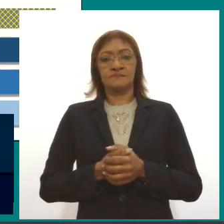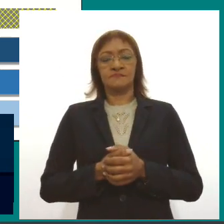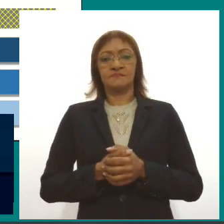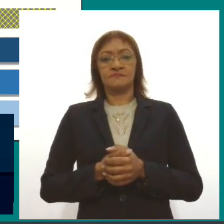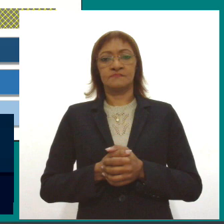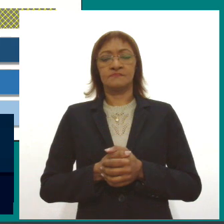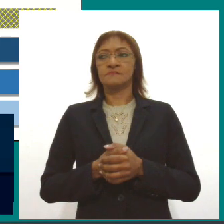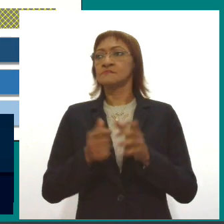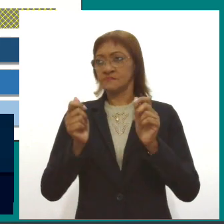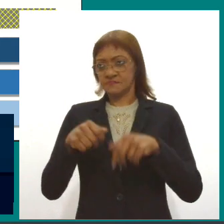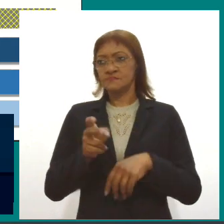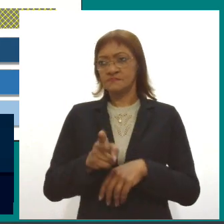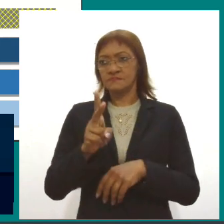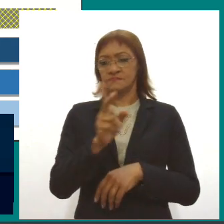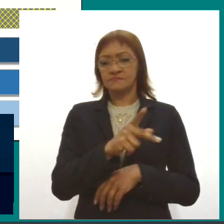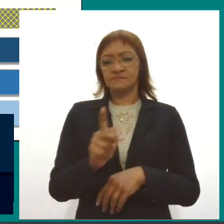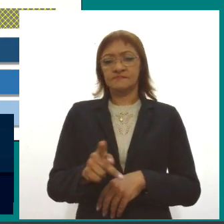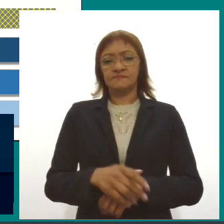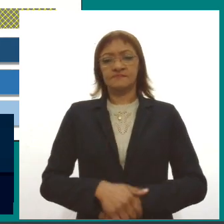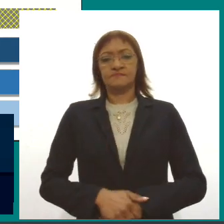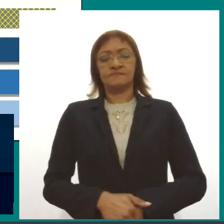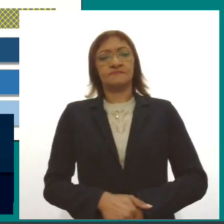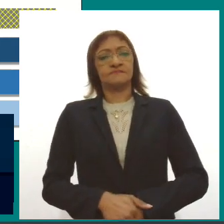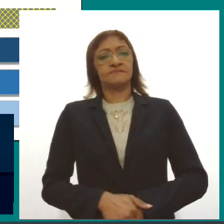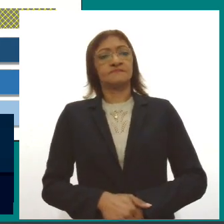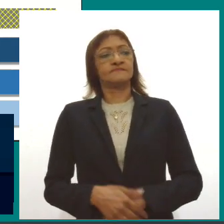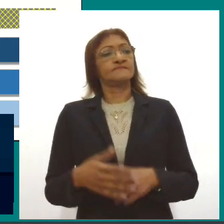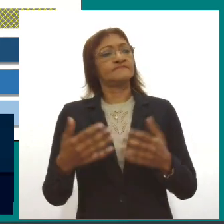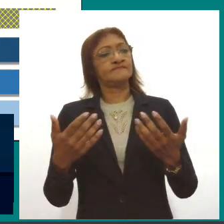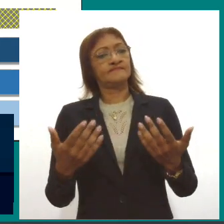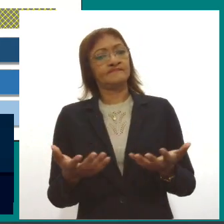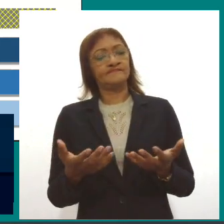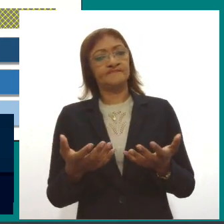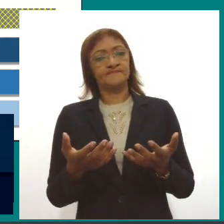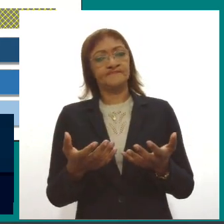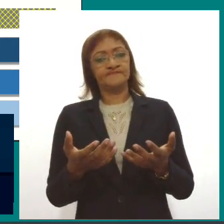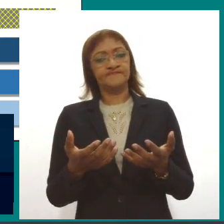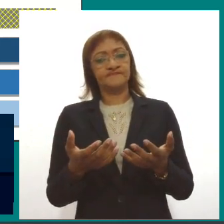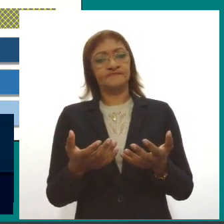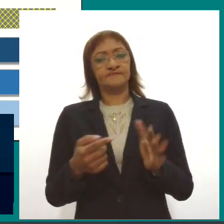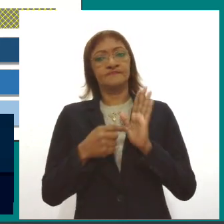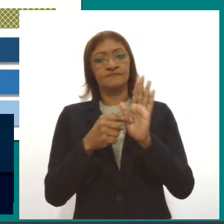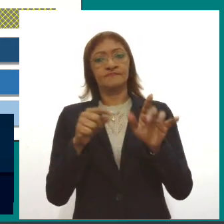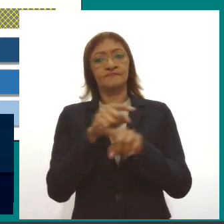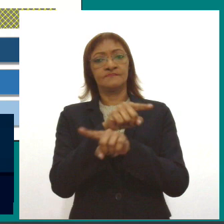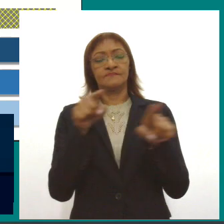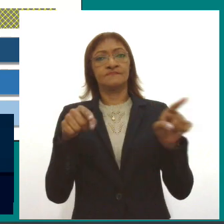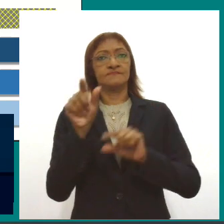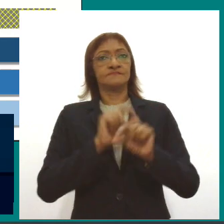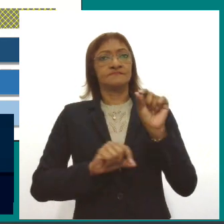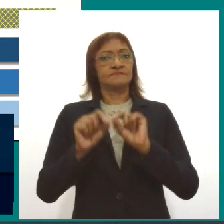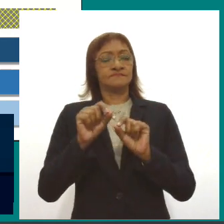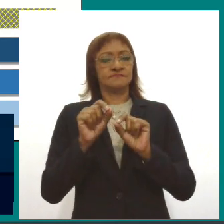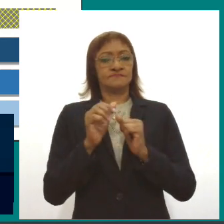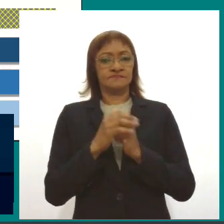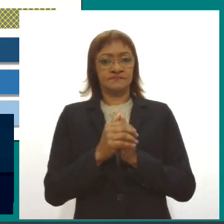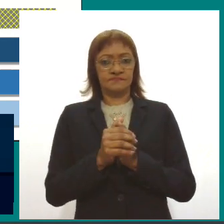Essa era a pode apresentação. continuar, professor, Tá pode bom. dar continuidade. Então, o que eu quero mostrar para vocês é o seguinte: veja